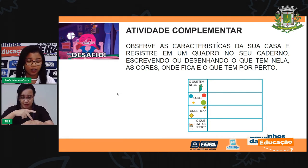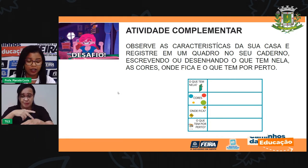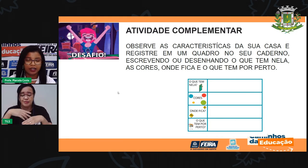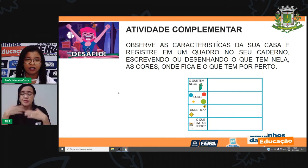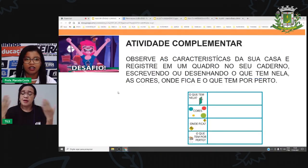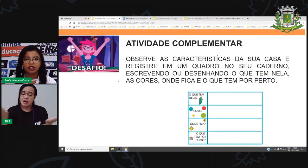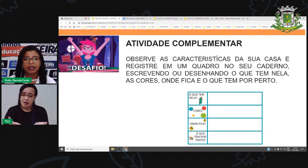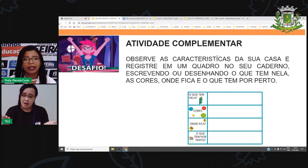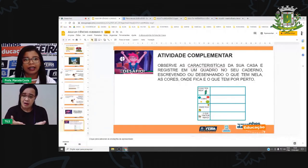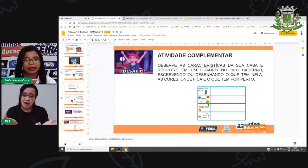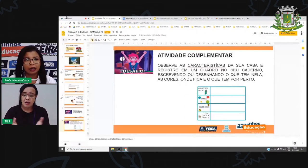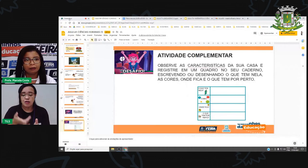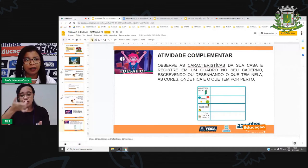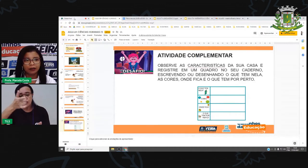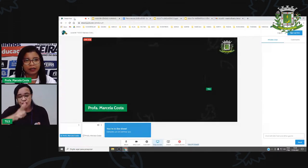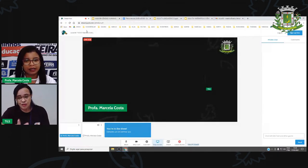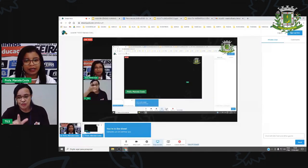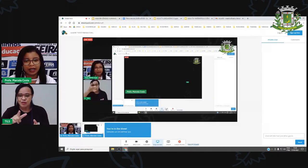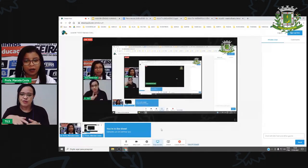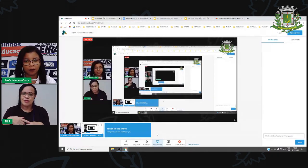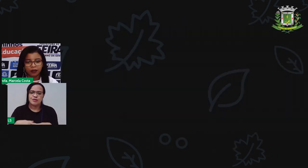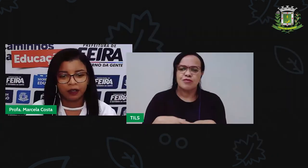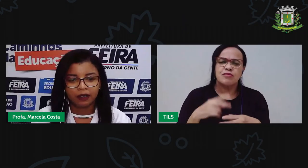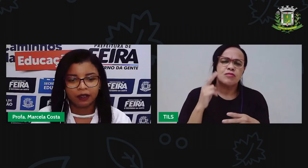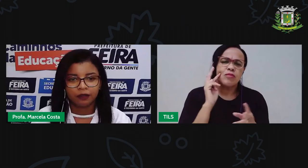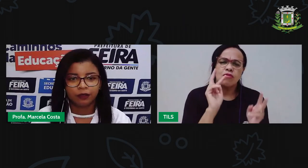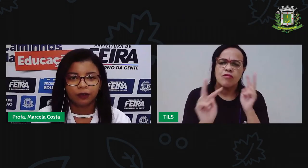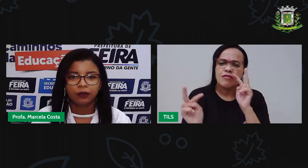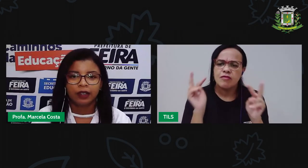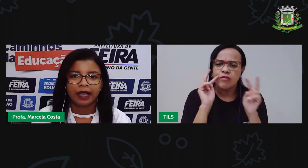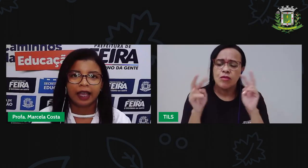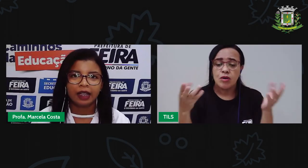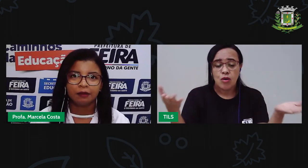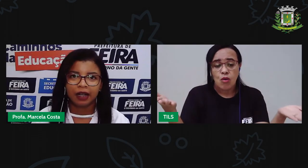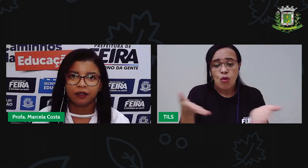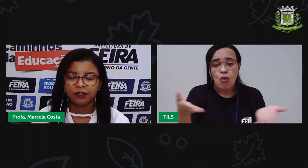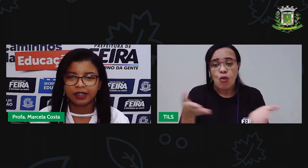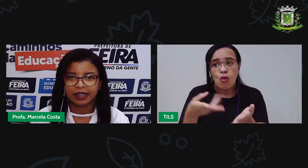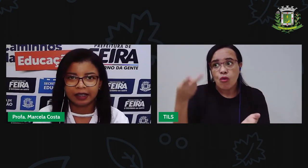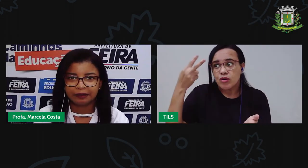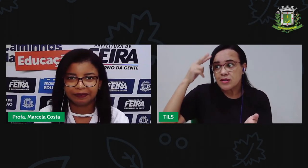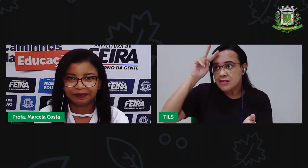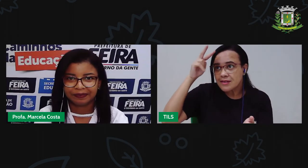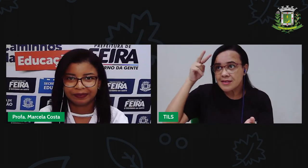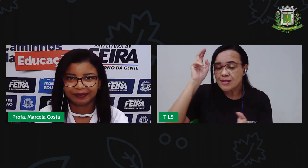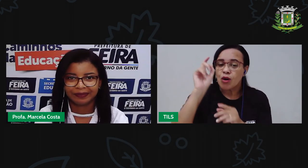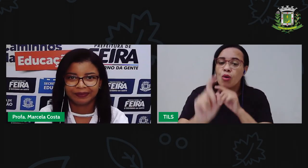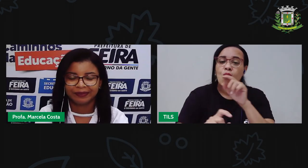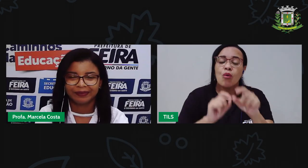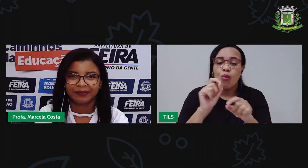o que a gente trabalhou nessa aula. Vou relembrar com você.